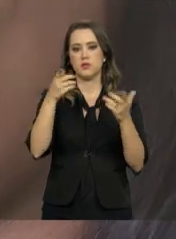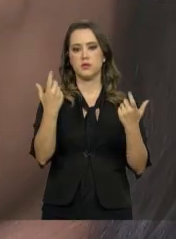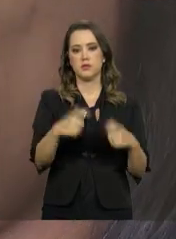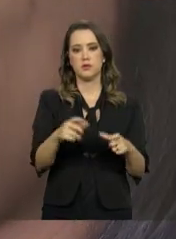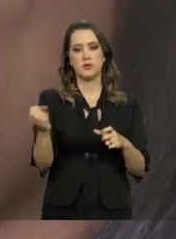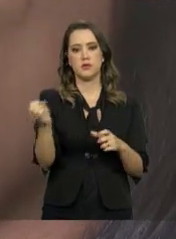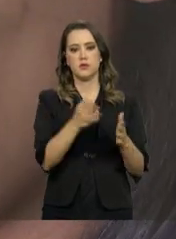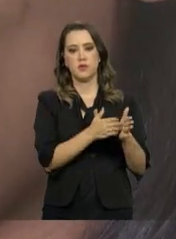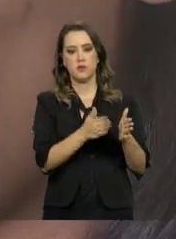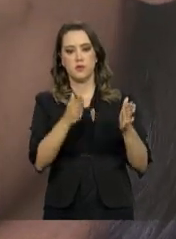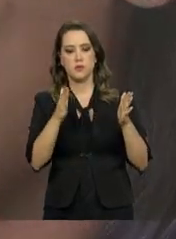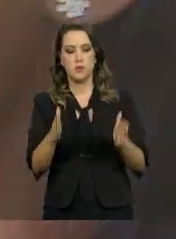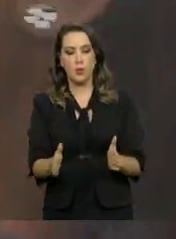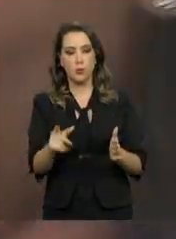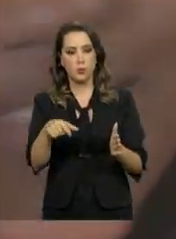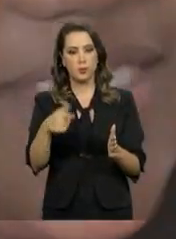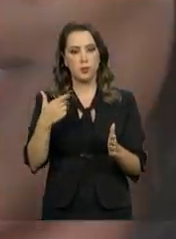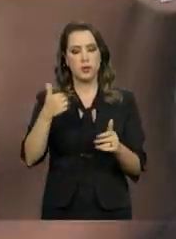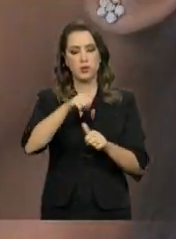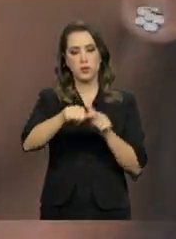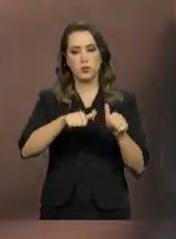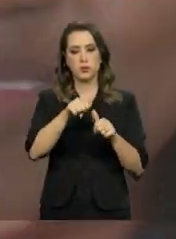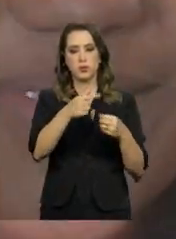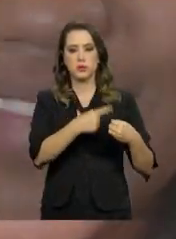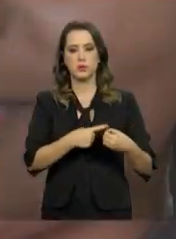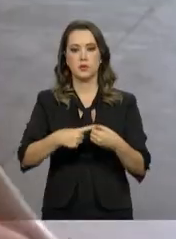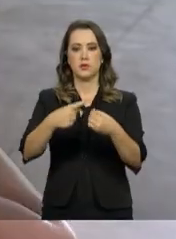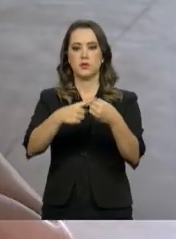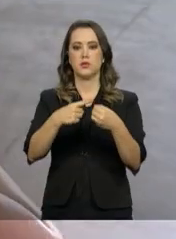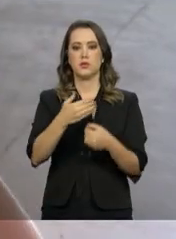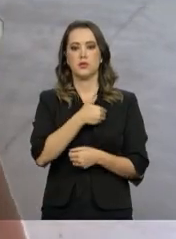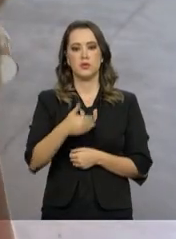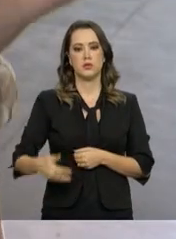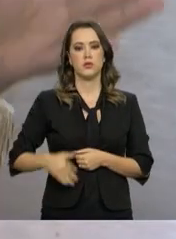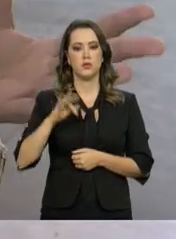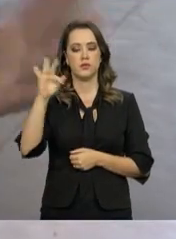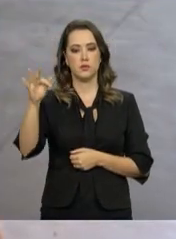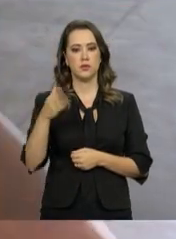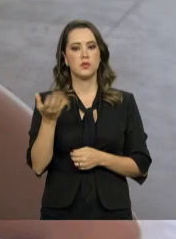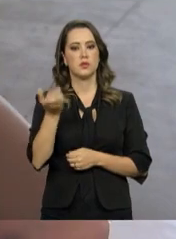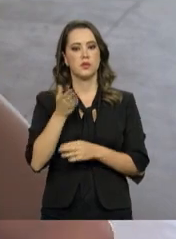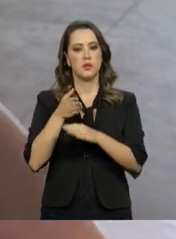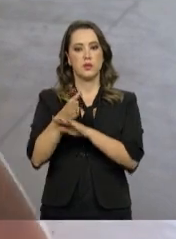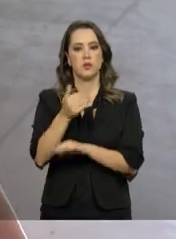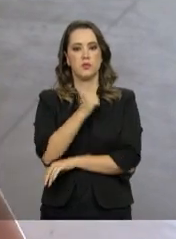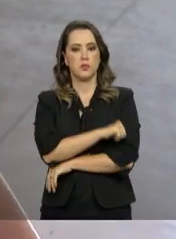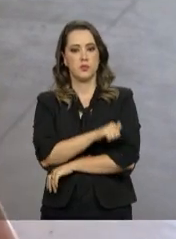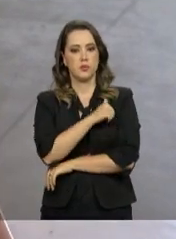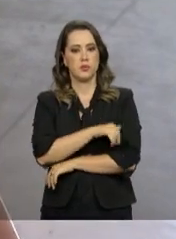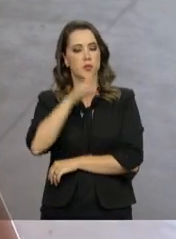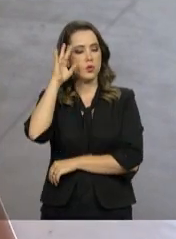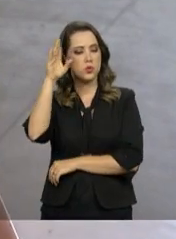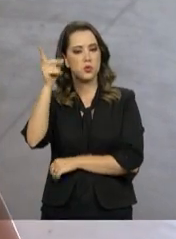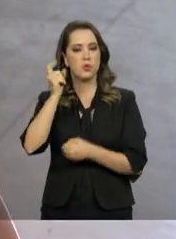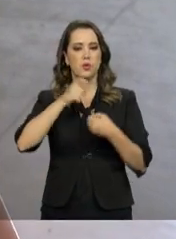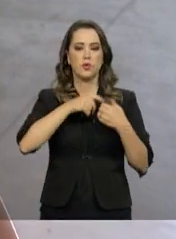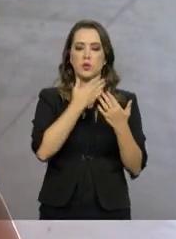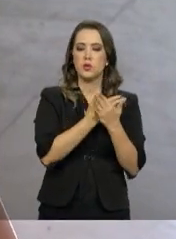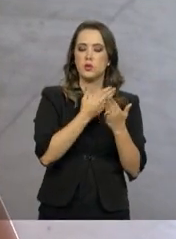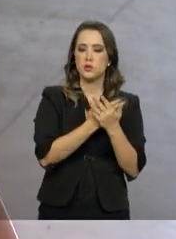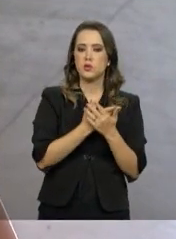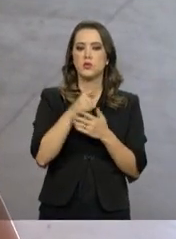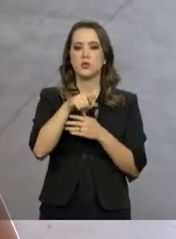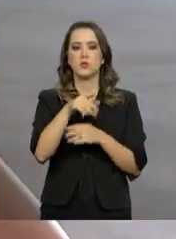nova fase do processo de interiorização do governo federal. Ela escolheu ir para o Rio de Janeiro e sonha em voltar a estudar e